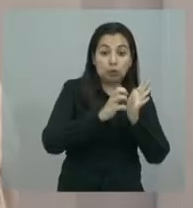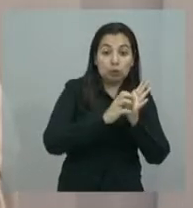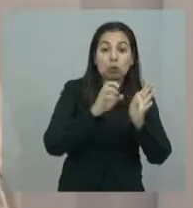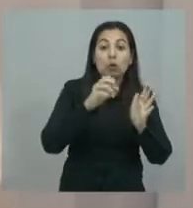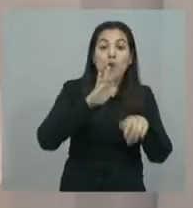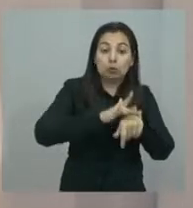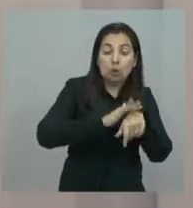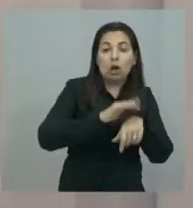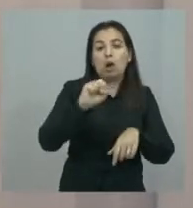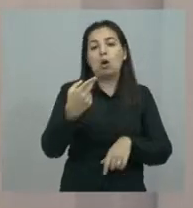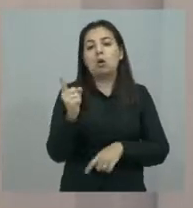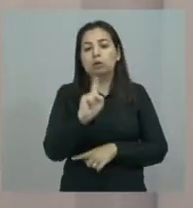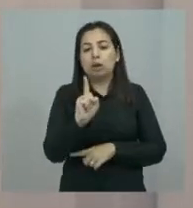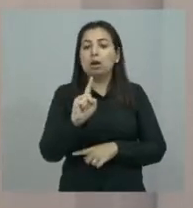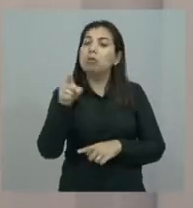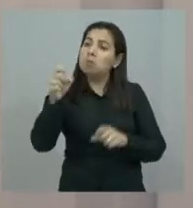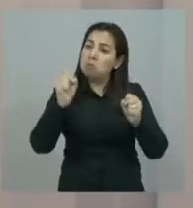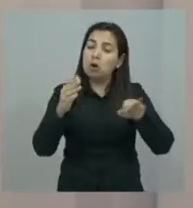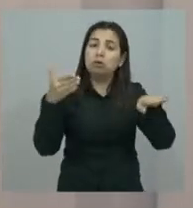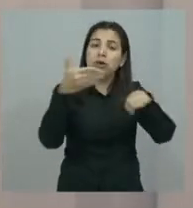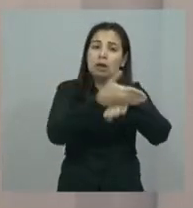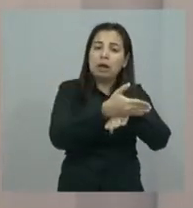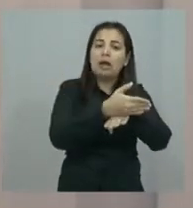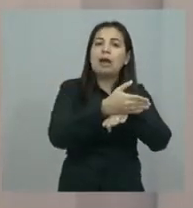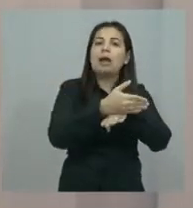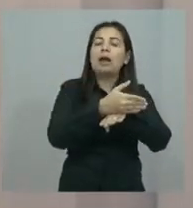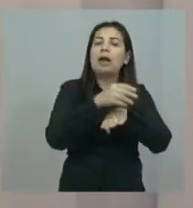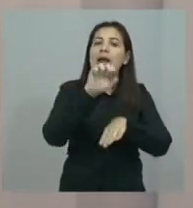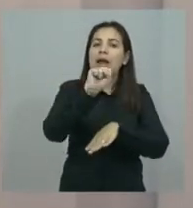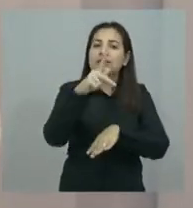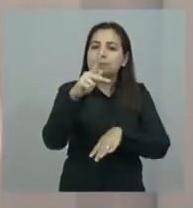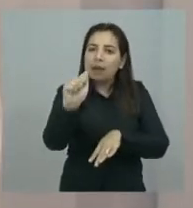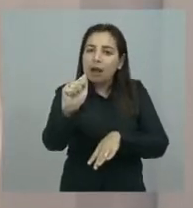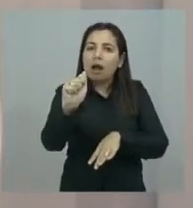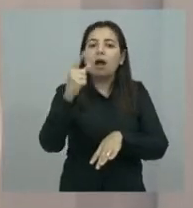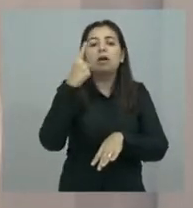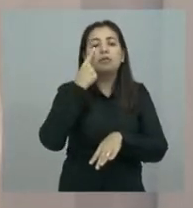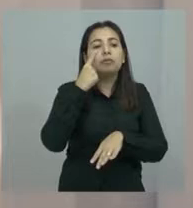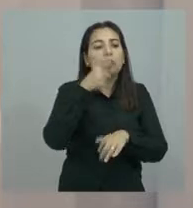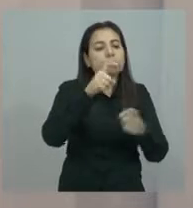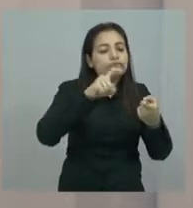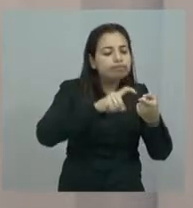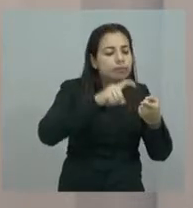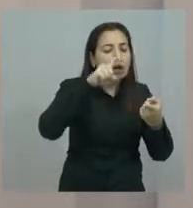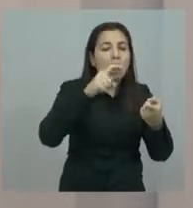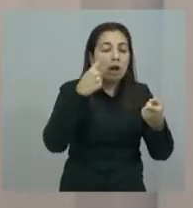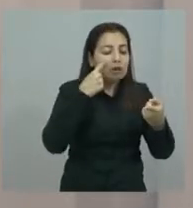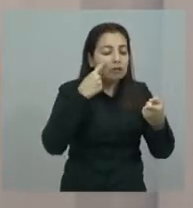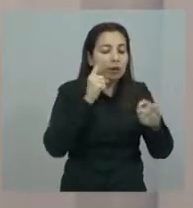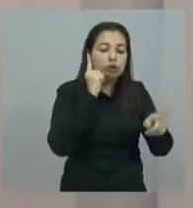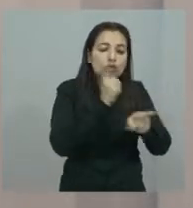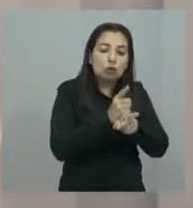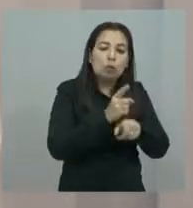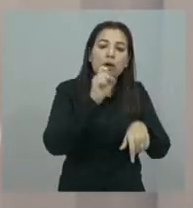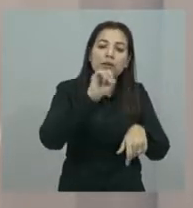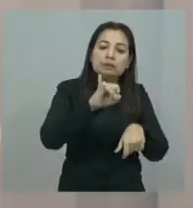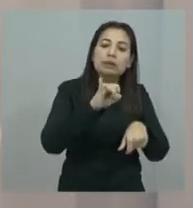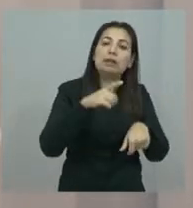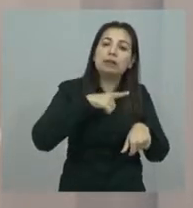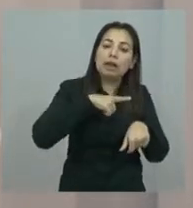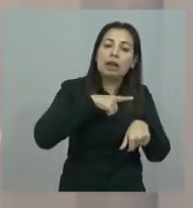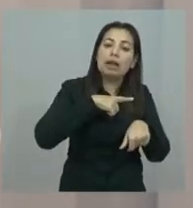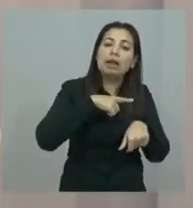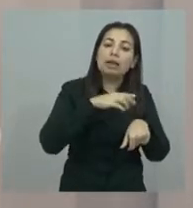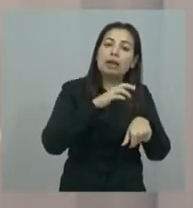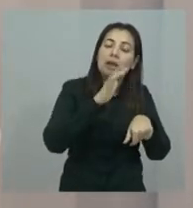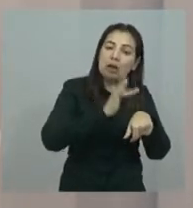você vá ao CTA, faça o seu teste, porque qual é o objetivo de fazer o teste e descobrir, antes de adoecer, que você vai